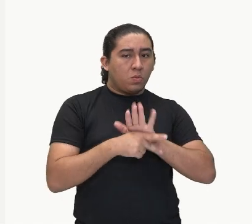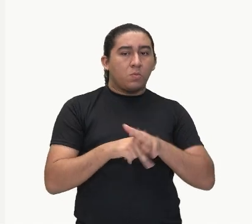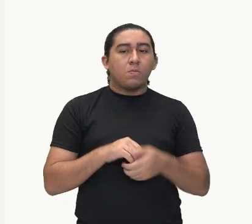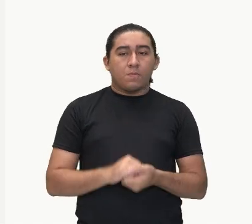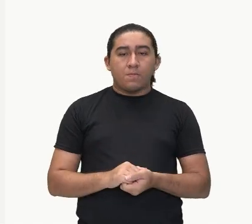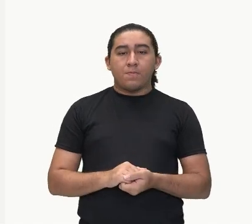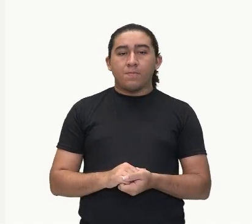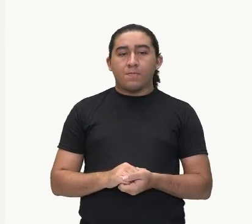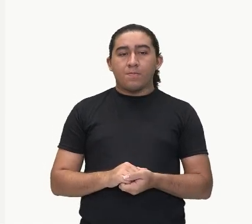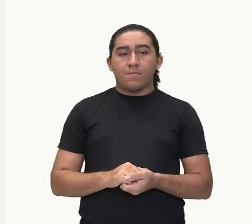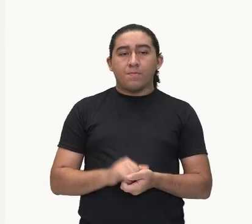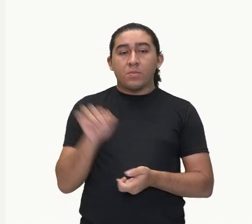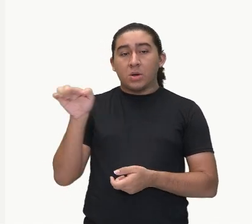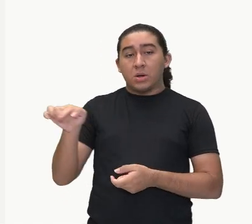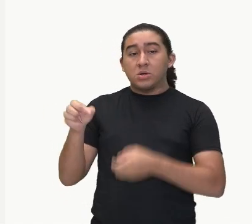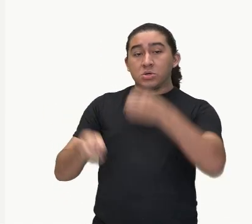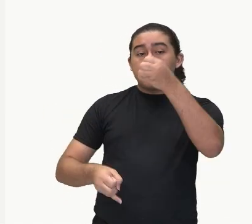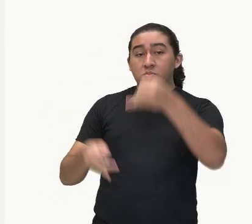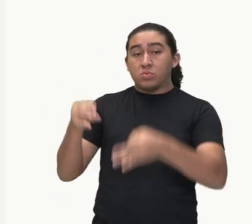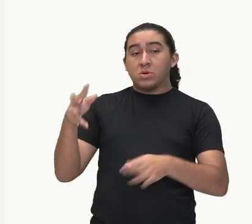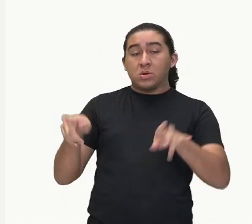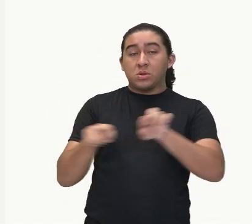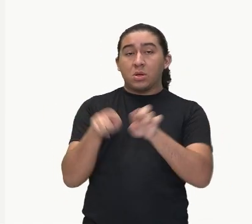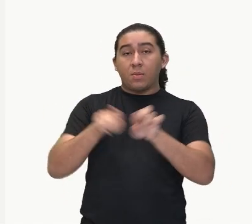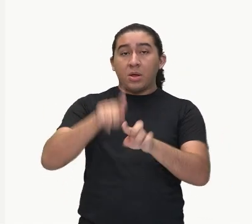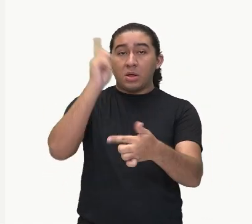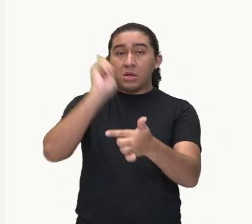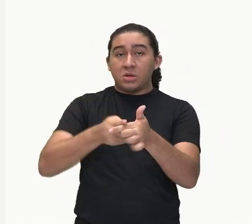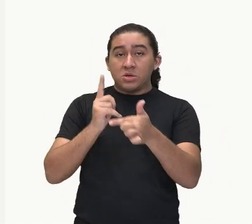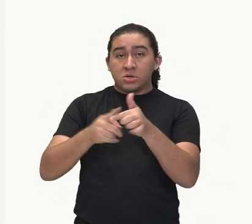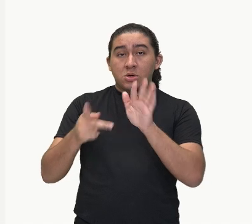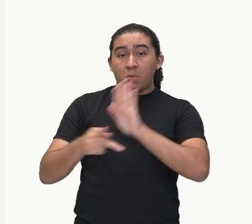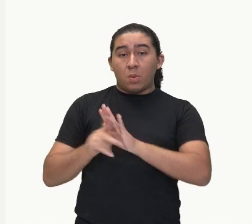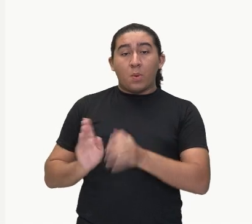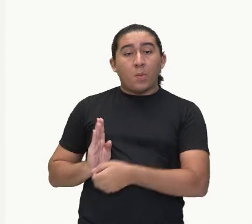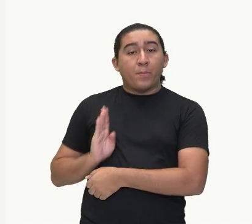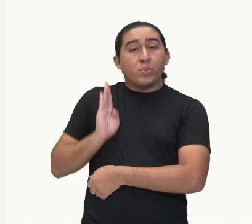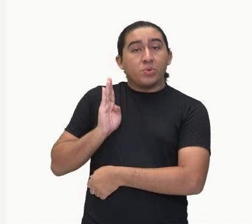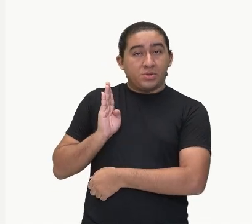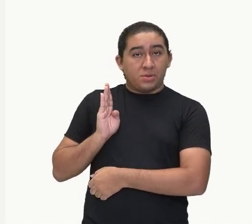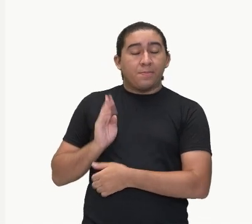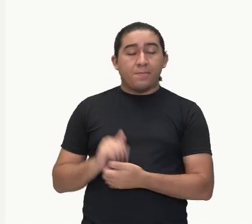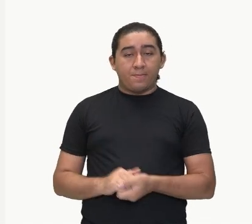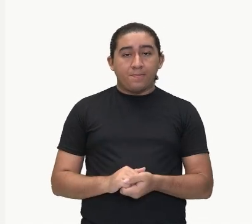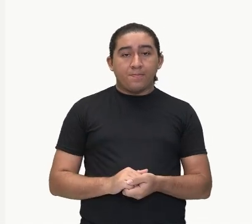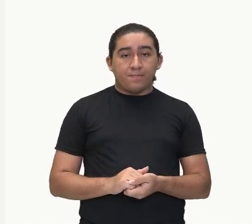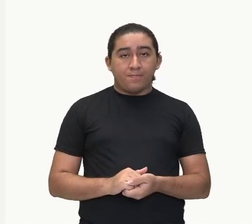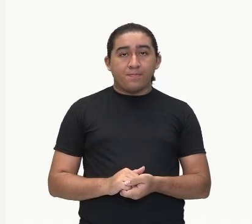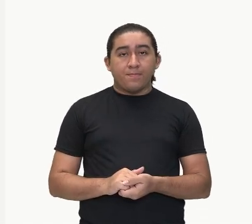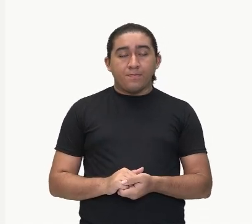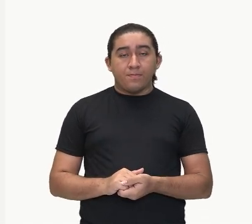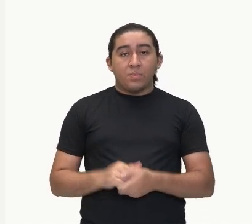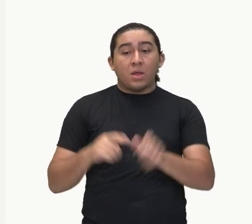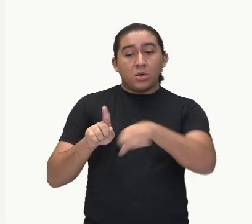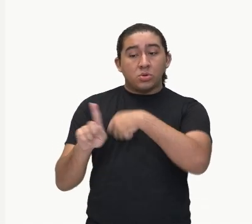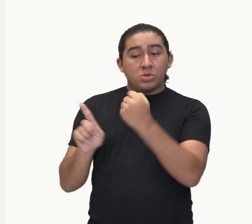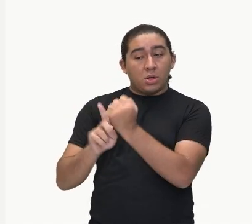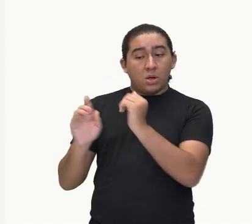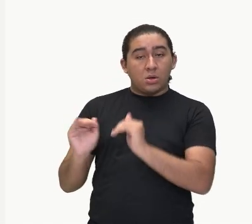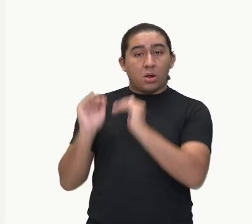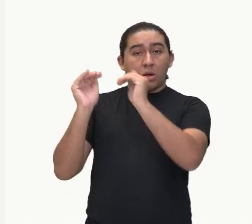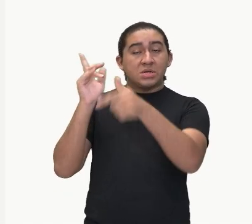O realismo retrata e critica a burguesia, né, a alta sociedade,